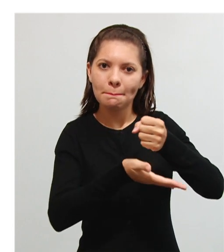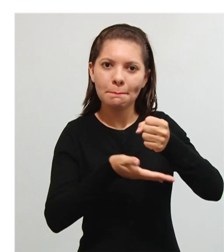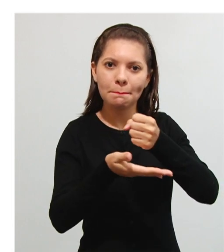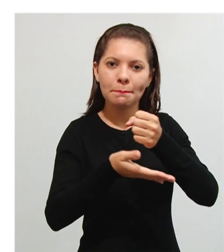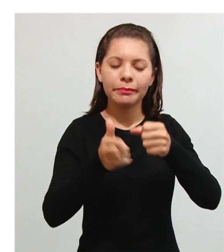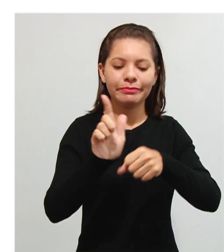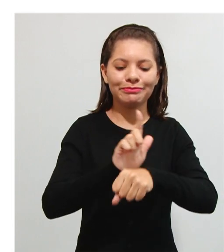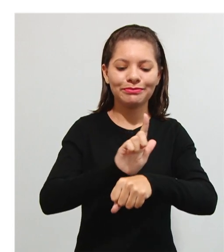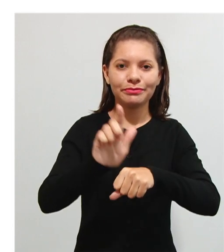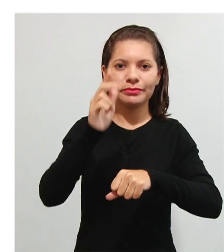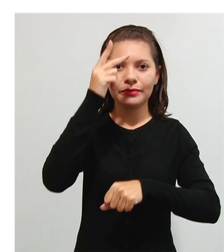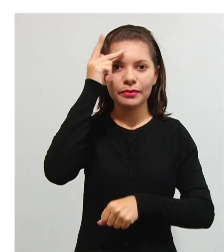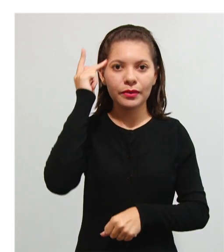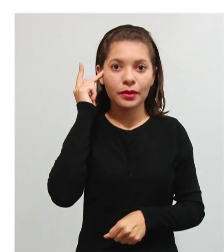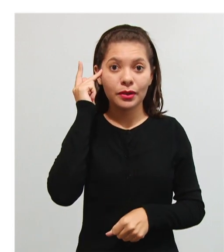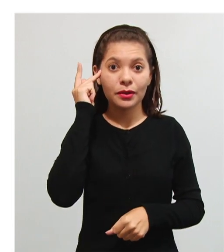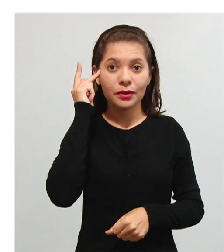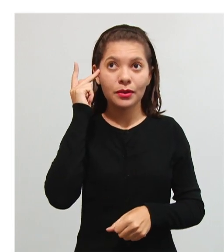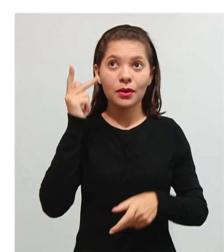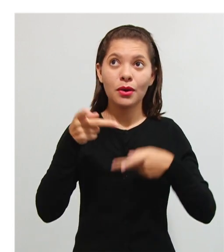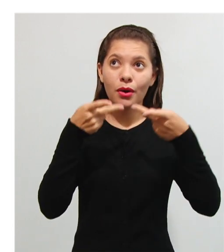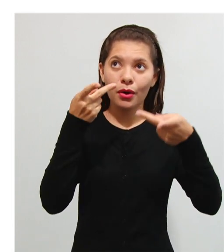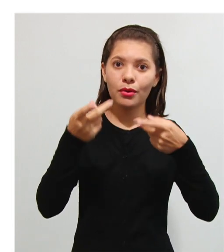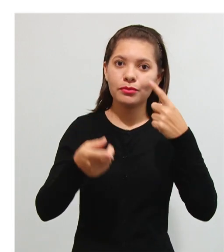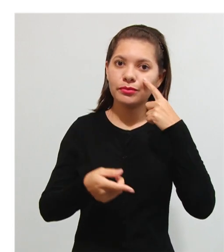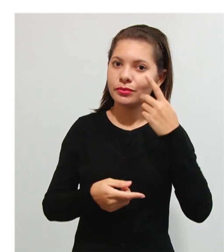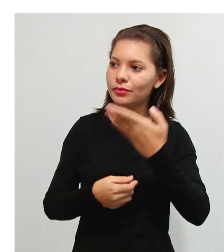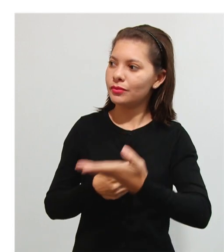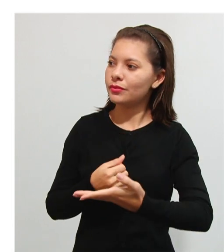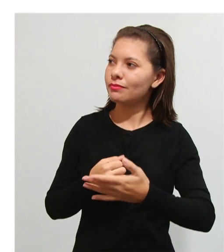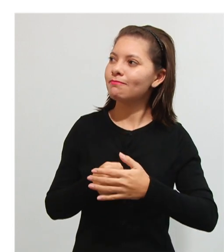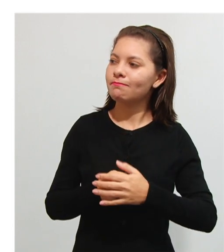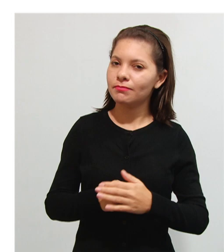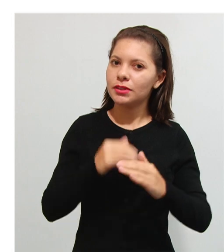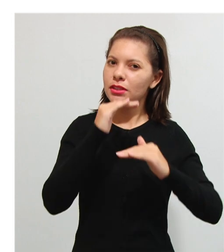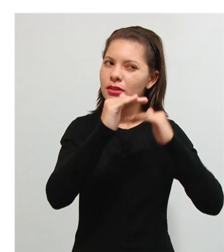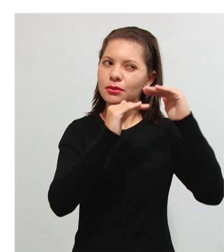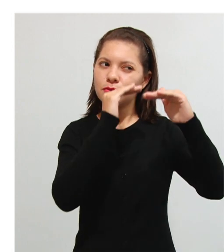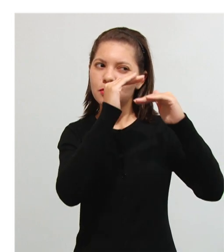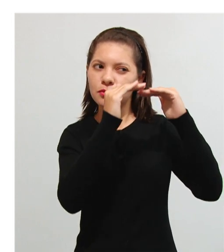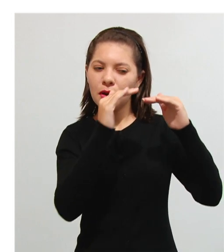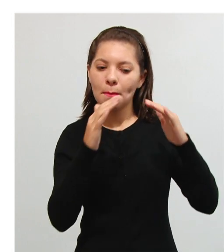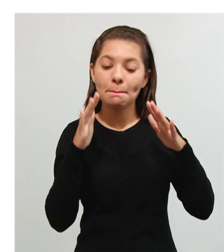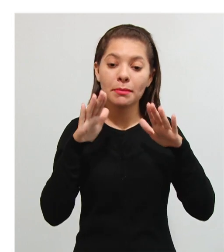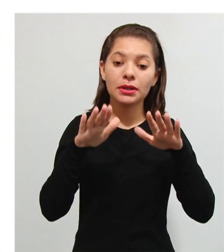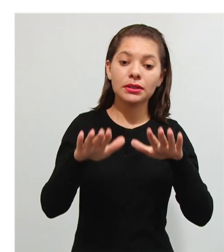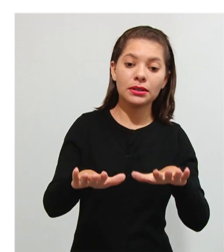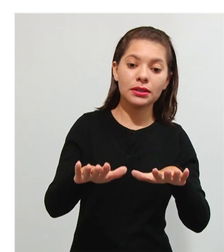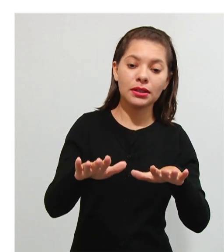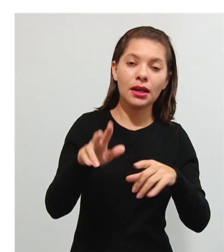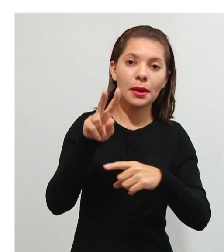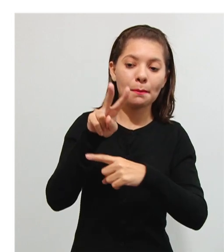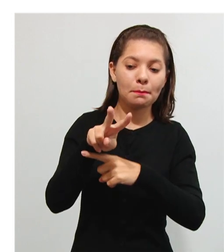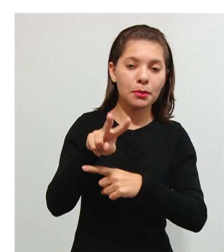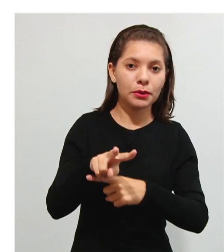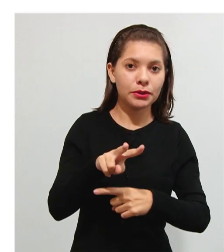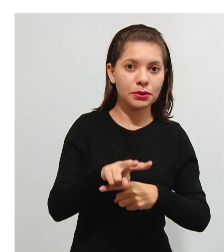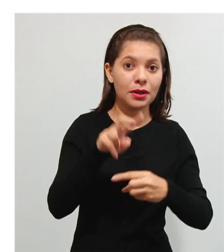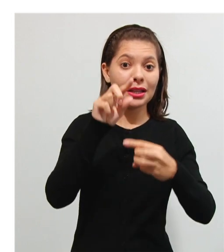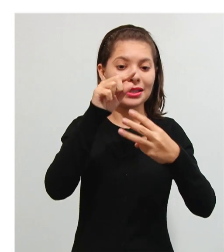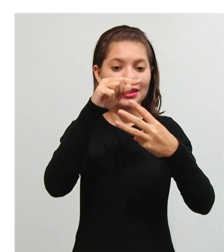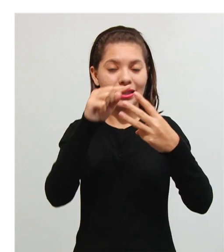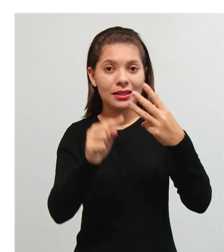falar sobre os processos de desenvolver manter e monitorar as pessoas